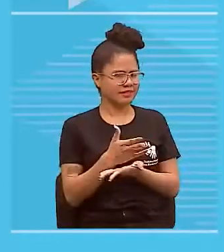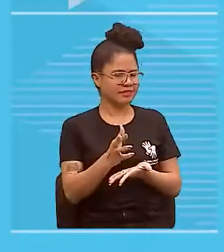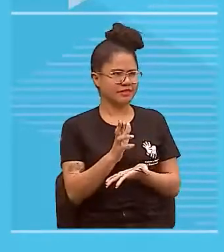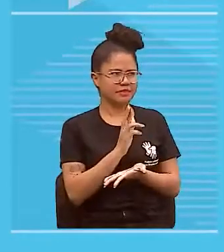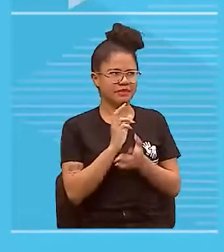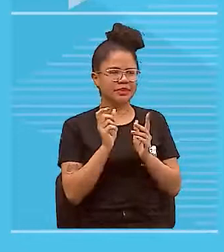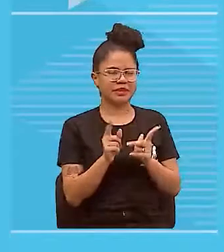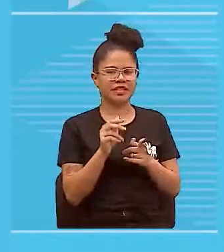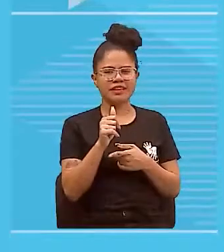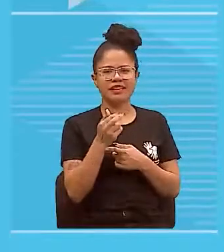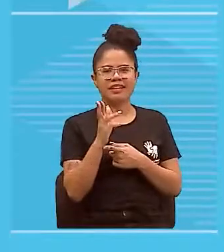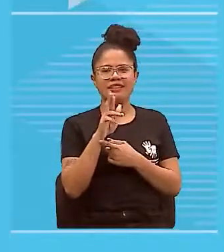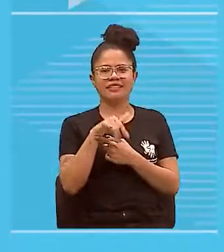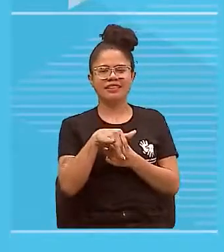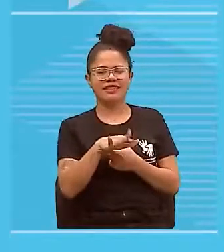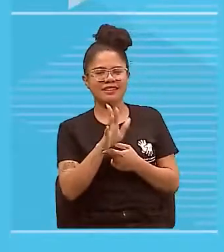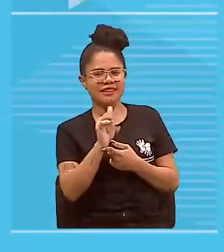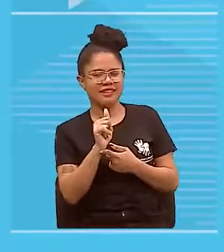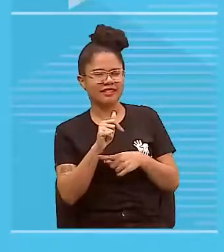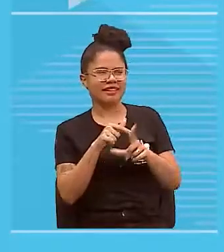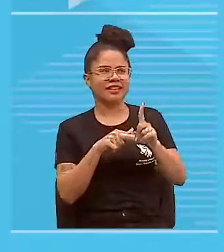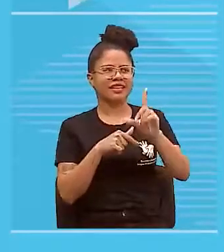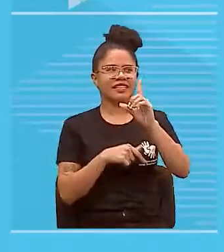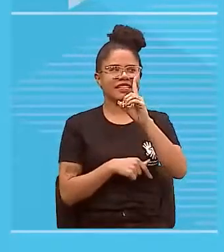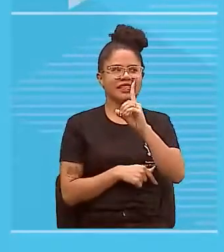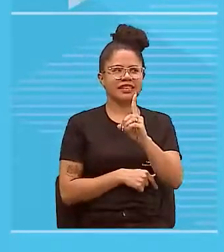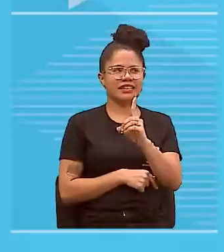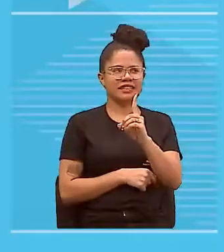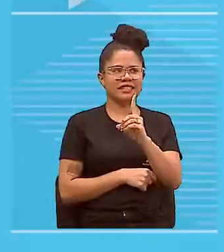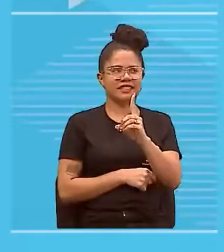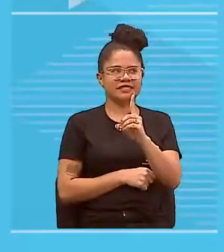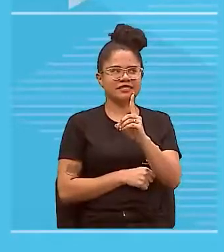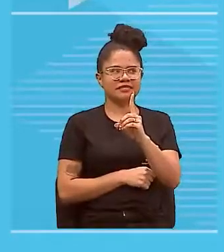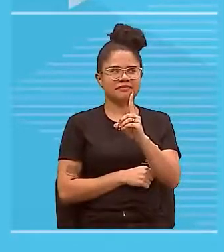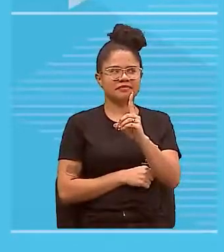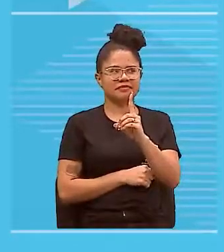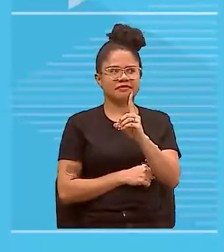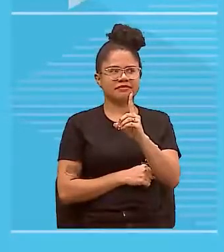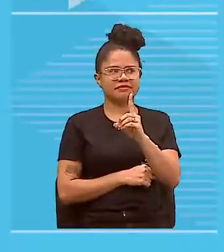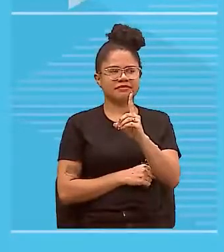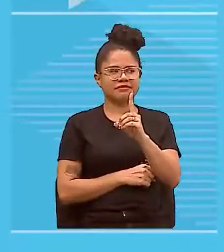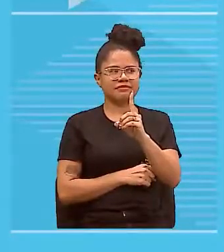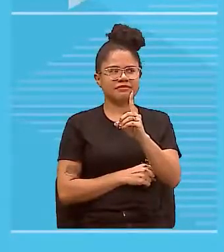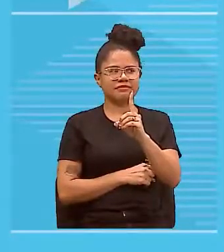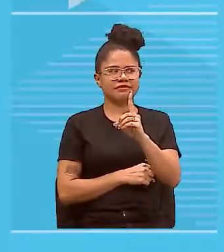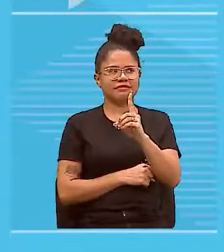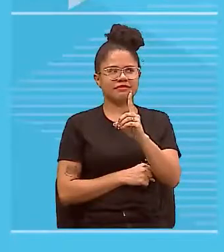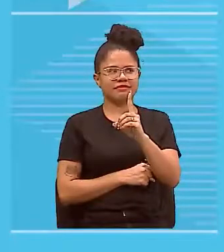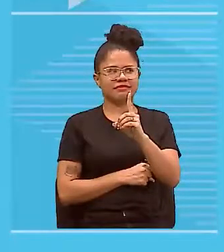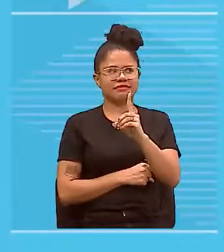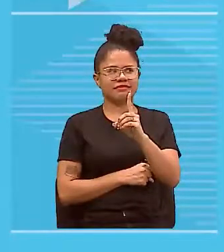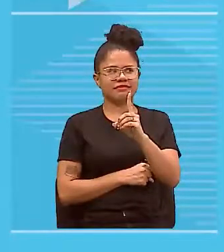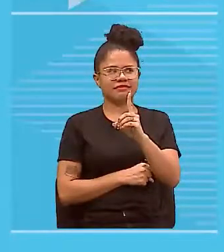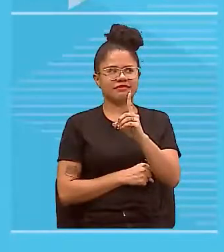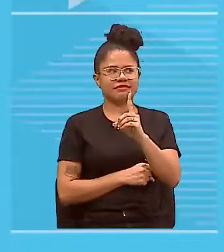Adriana falou que é a d de dado né entristecido naquele dia